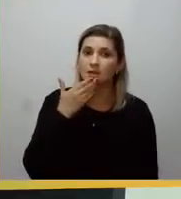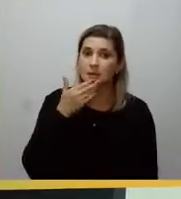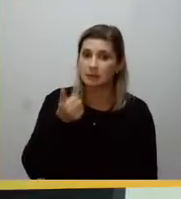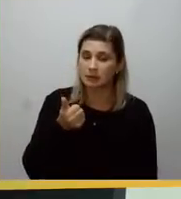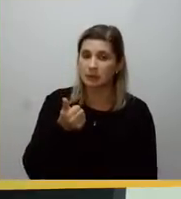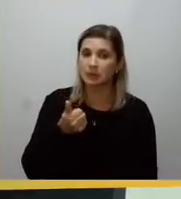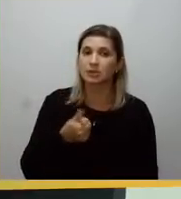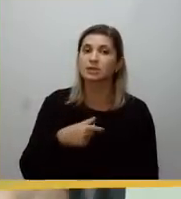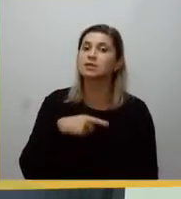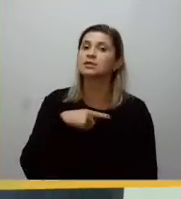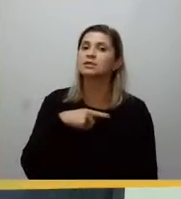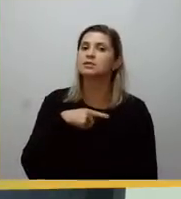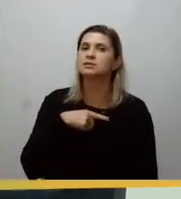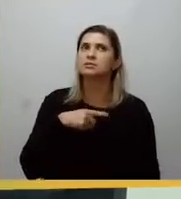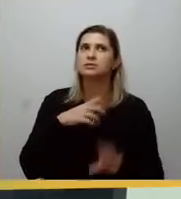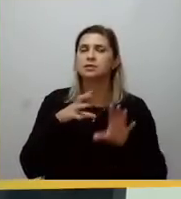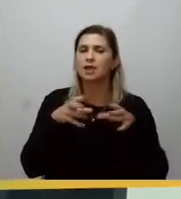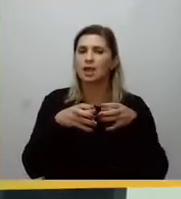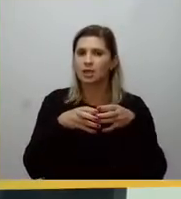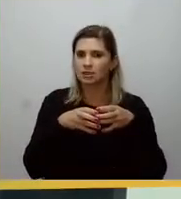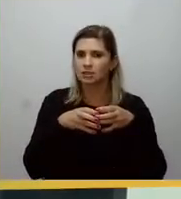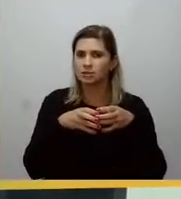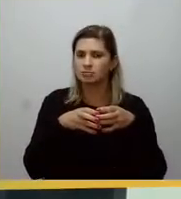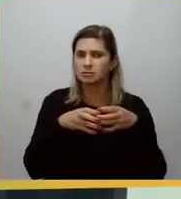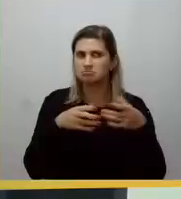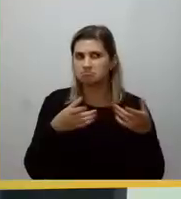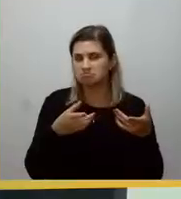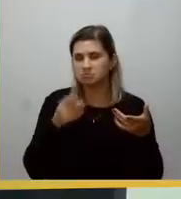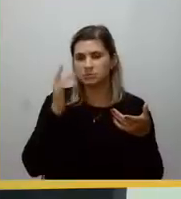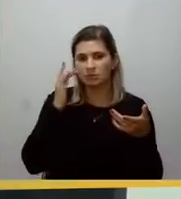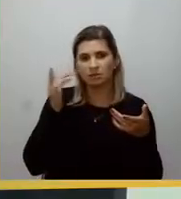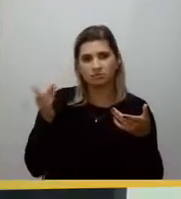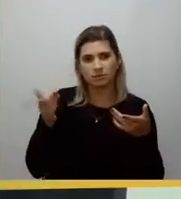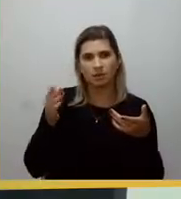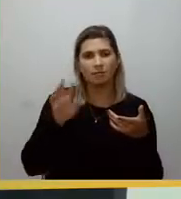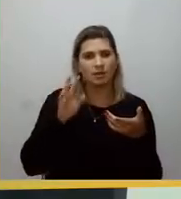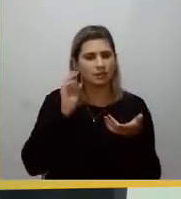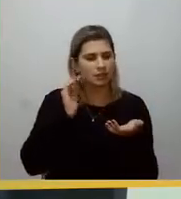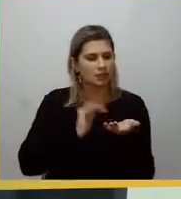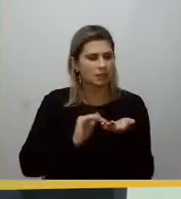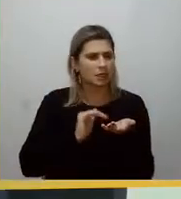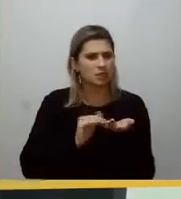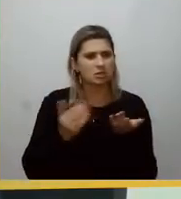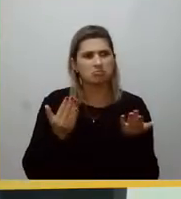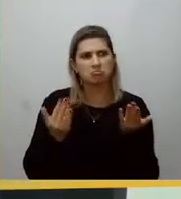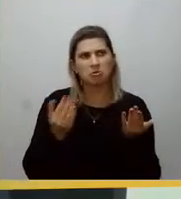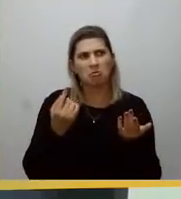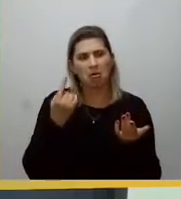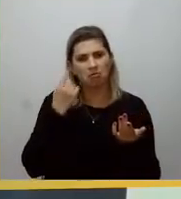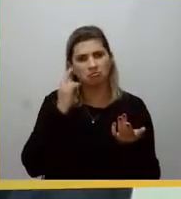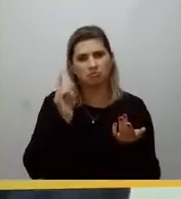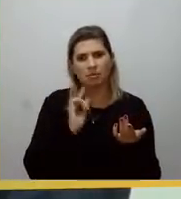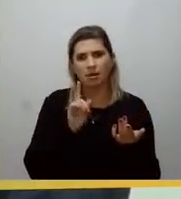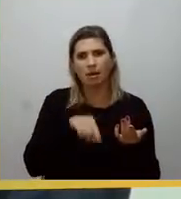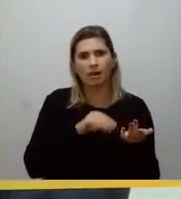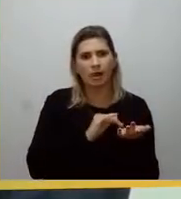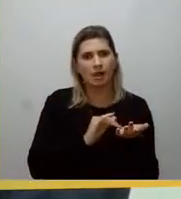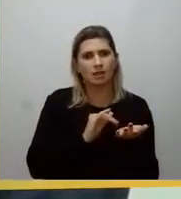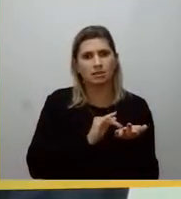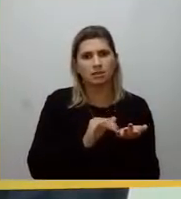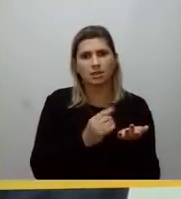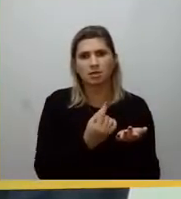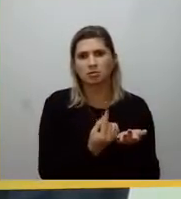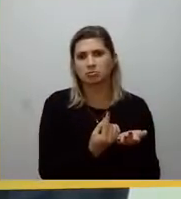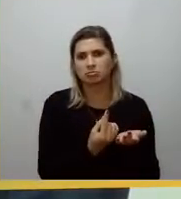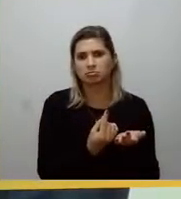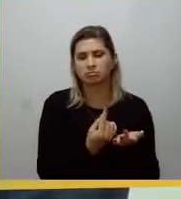específica de iluminação pública, era ele. Agora, eu não lembro agora qual era a secretaria que era vinculada. E não era vinculada a uma secretaria específica, assim? Acho que